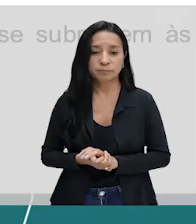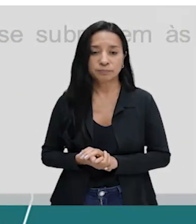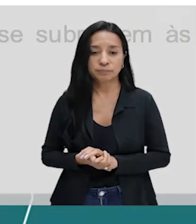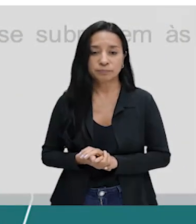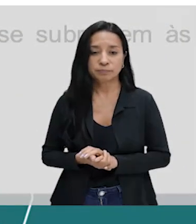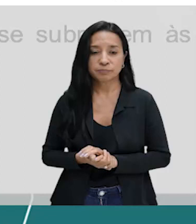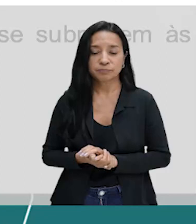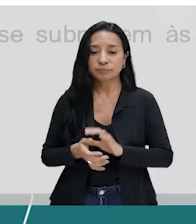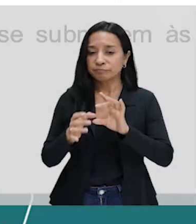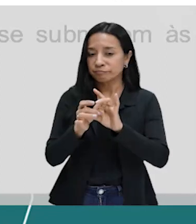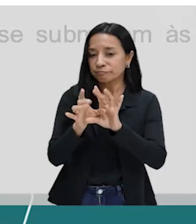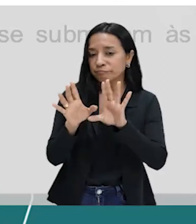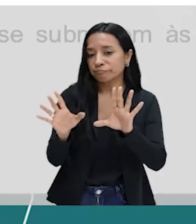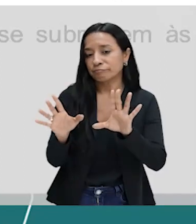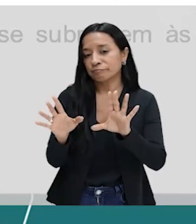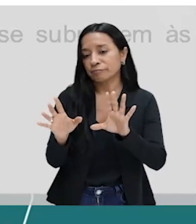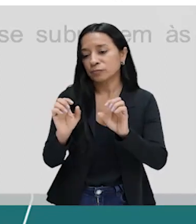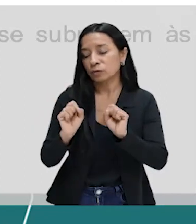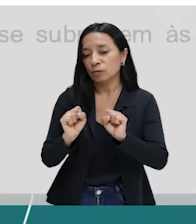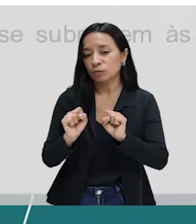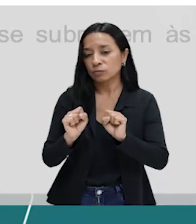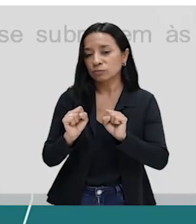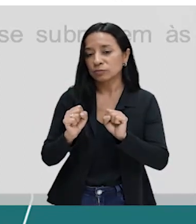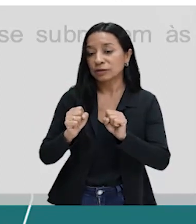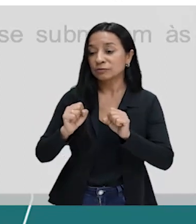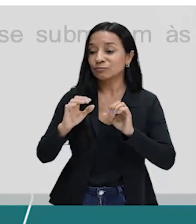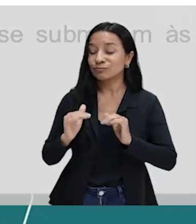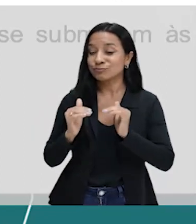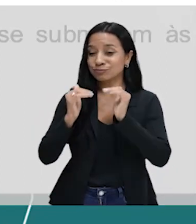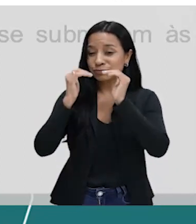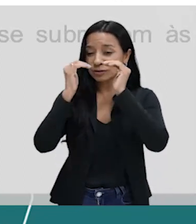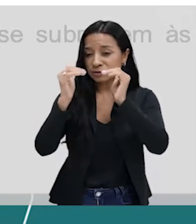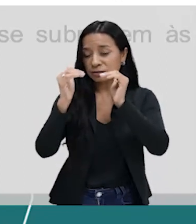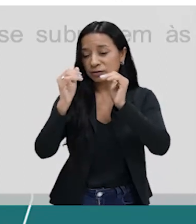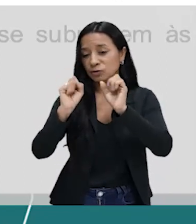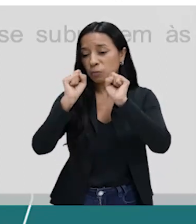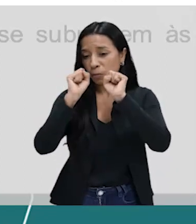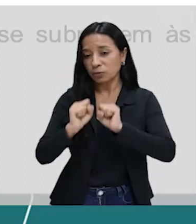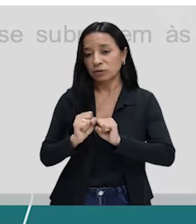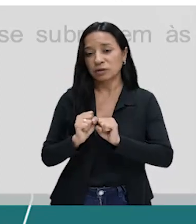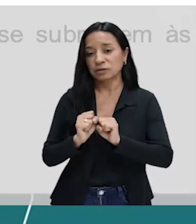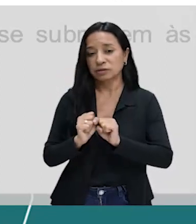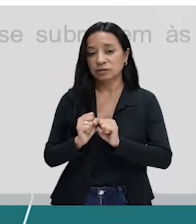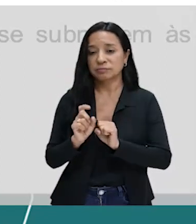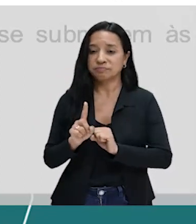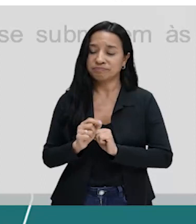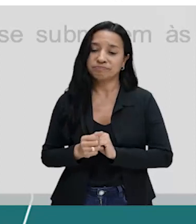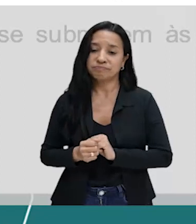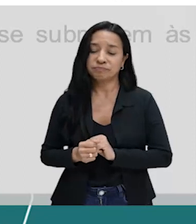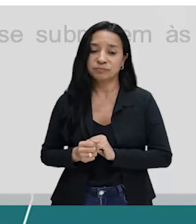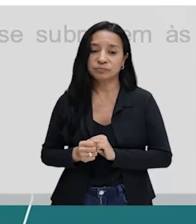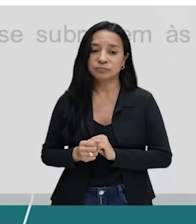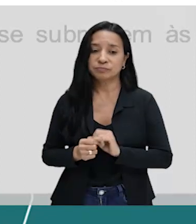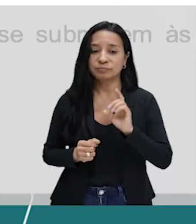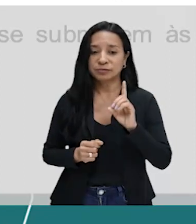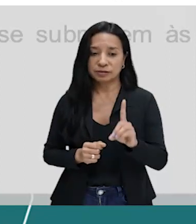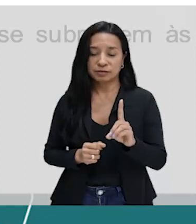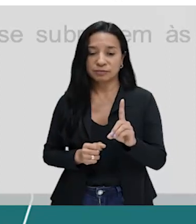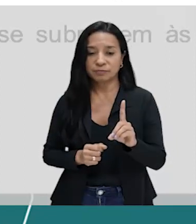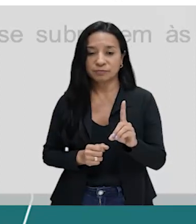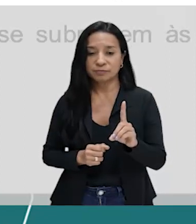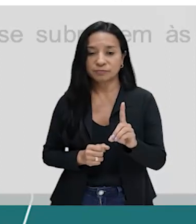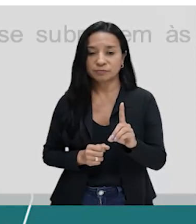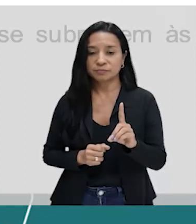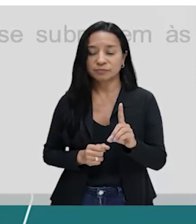contrário, as grandes potências vão se engajar, em termos, inclusive, de blocos econômicos. Letra D. A